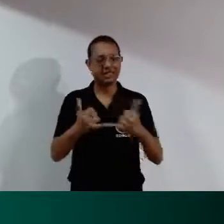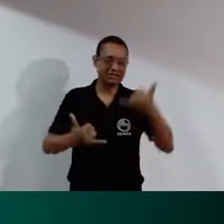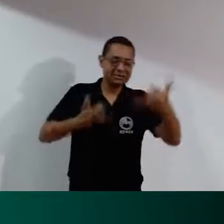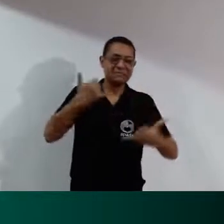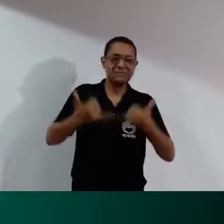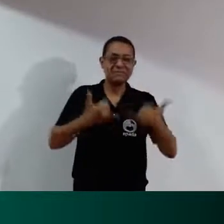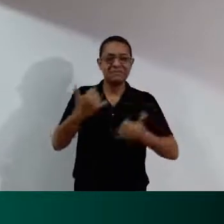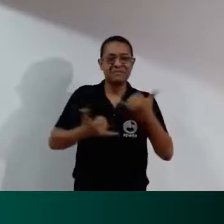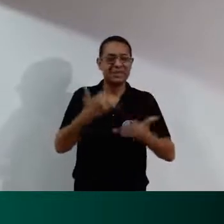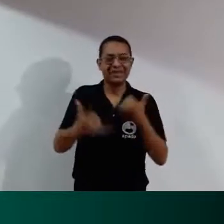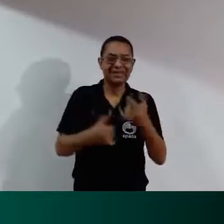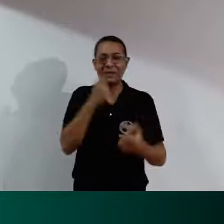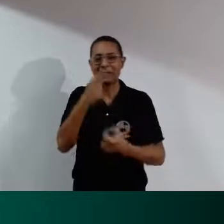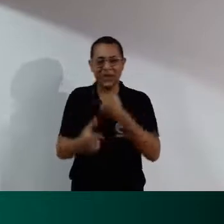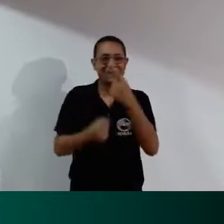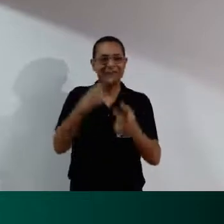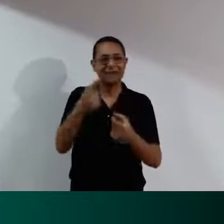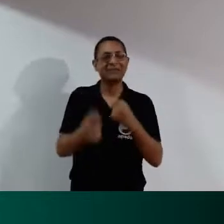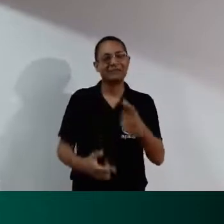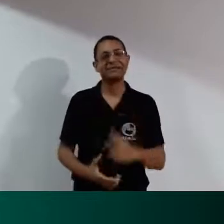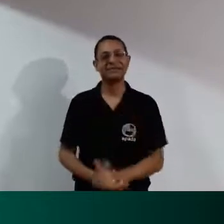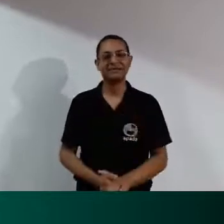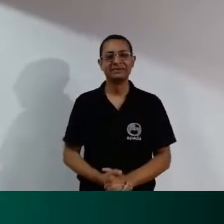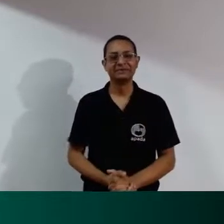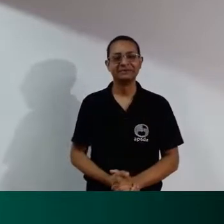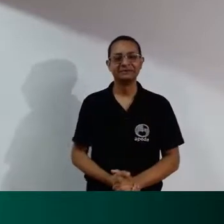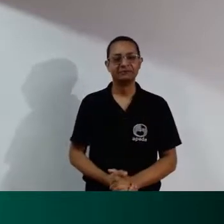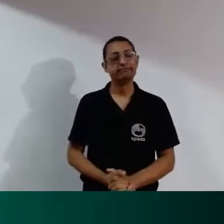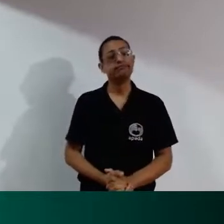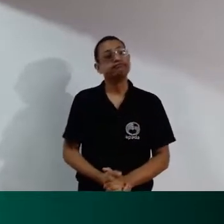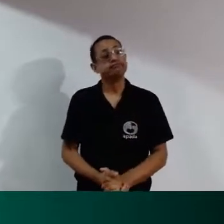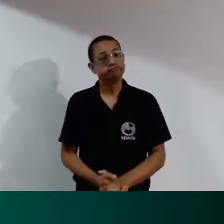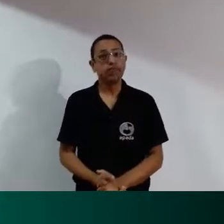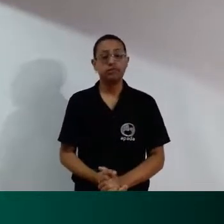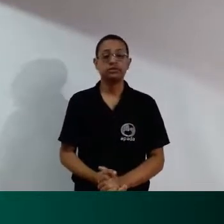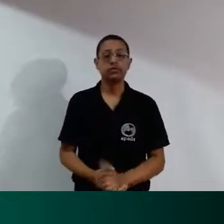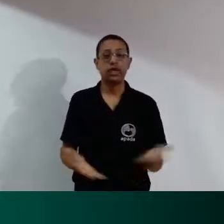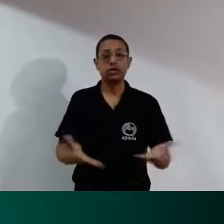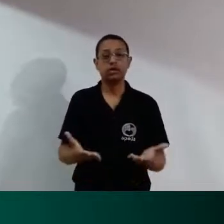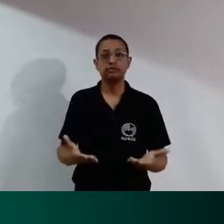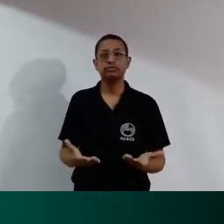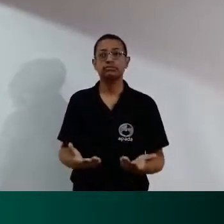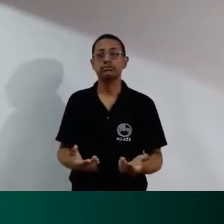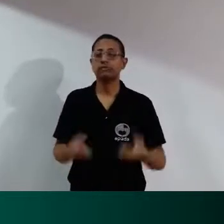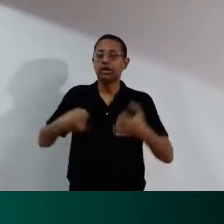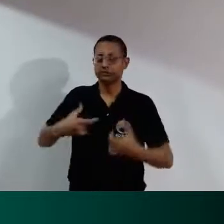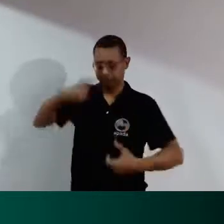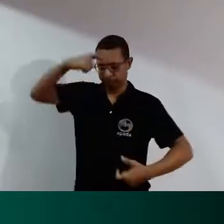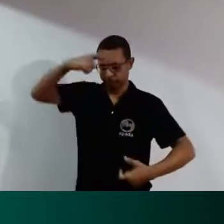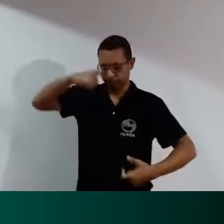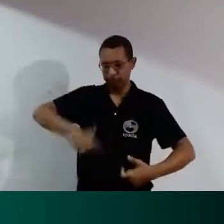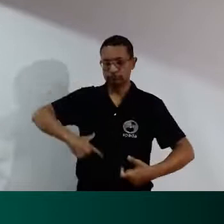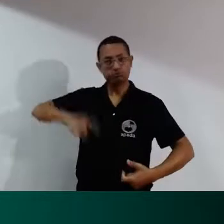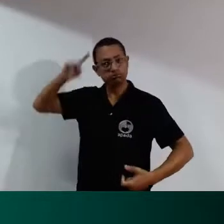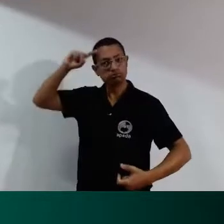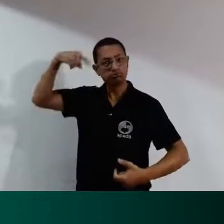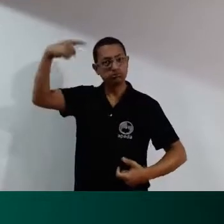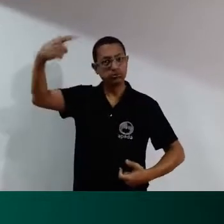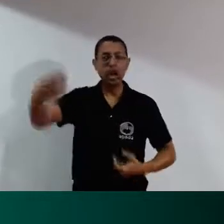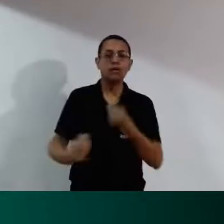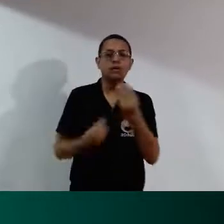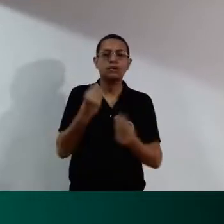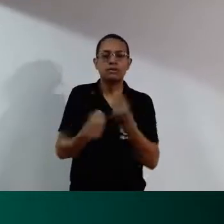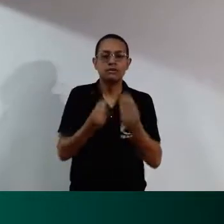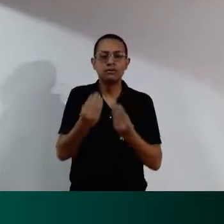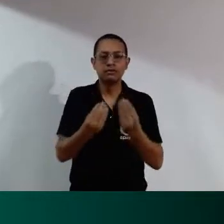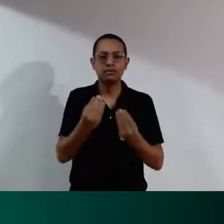internet falando um pouquinho do nosso jeito cotidiano descer né assim é E aí também teve outras coisas